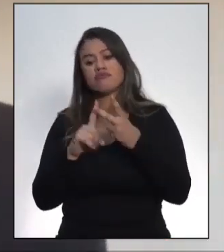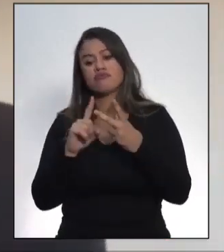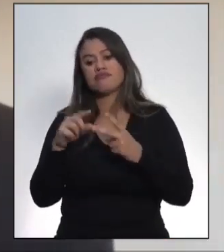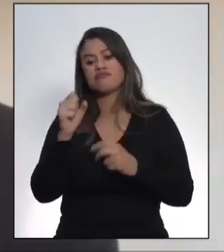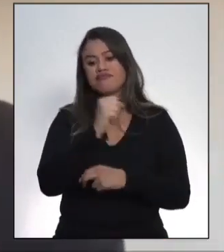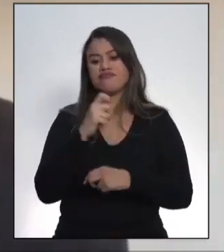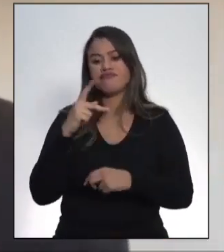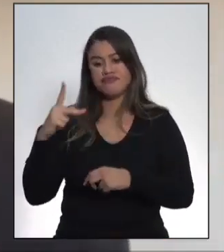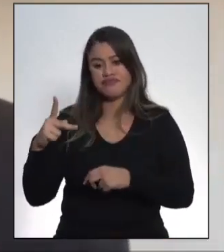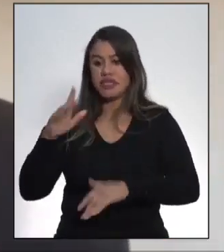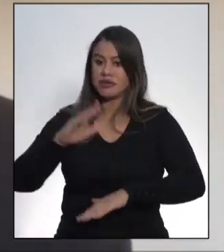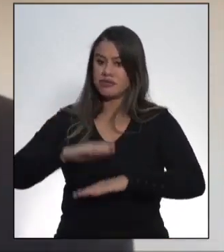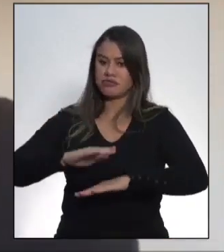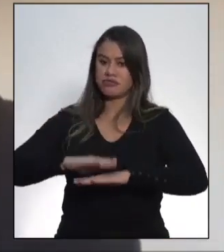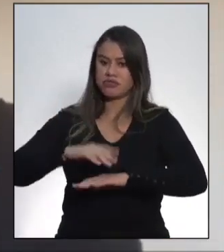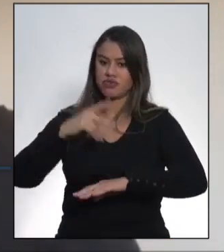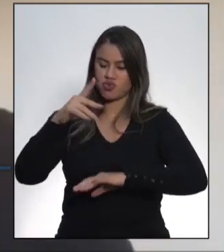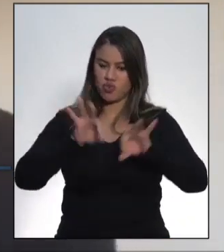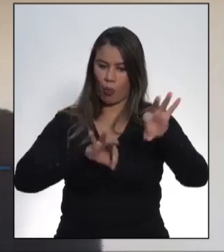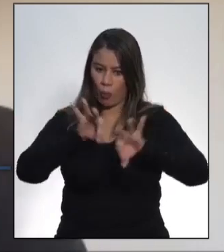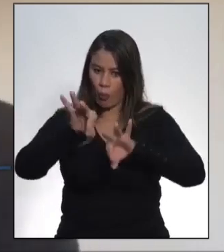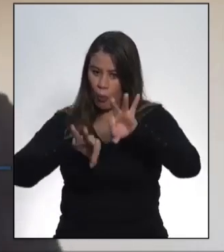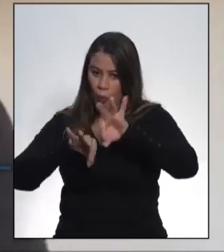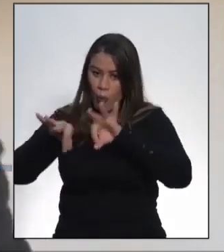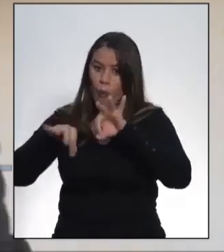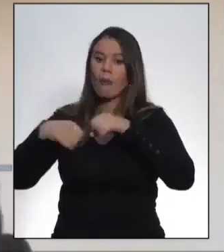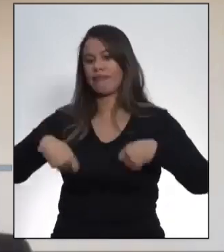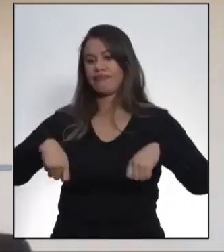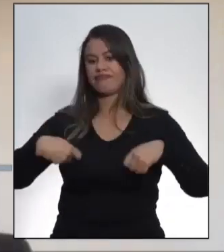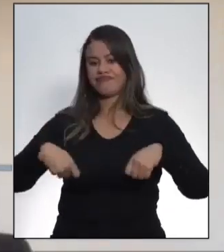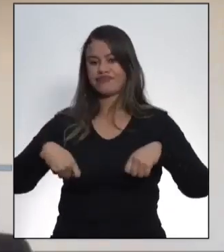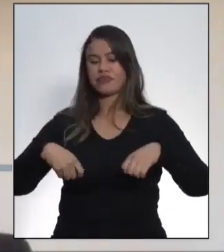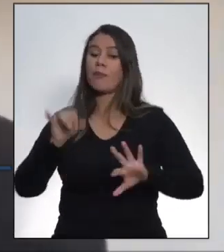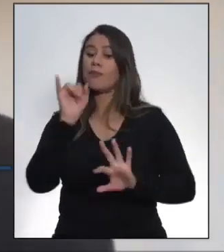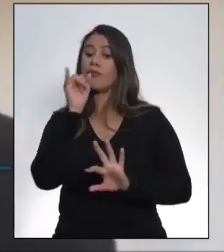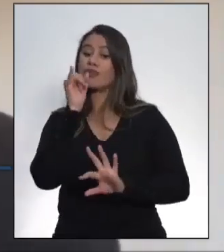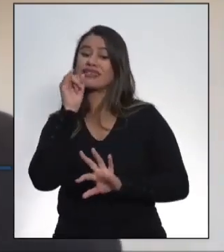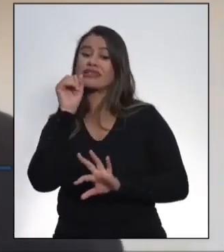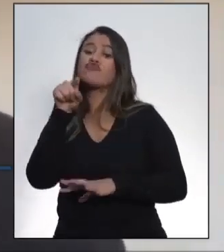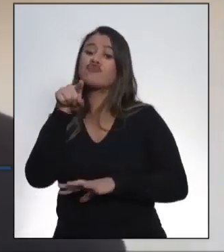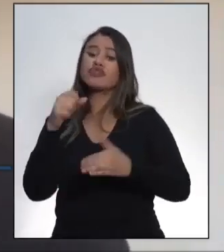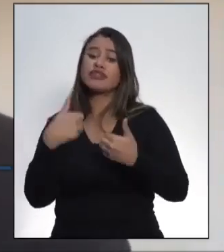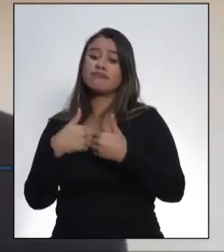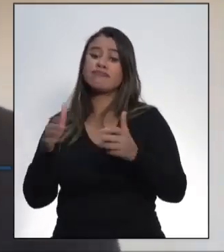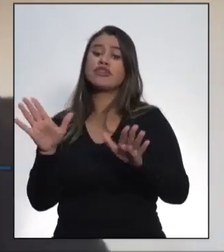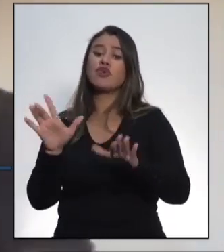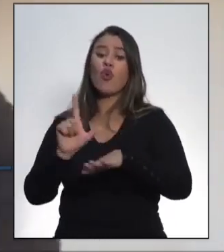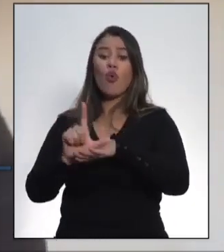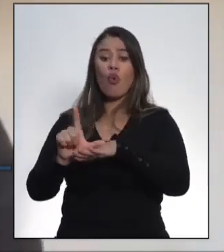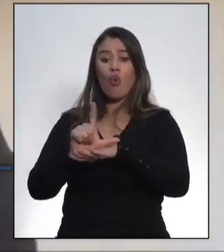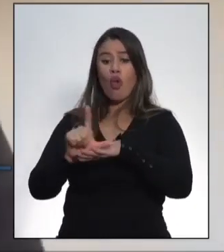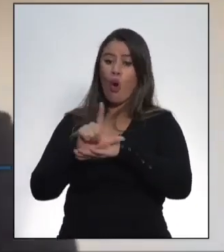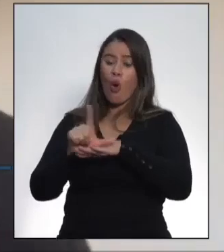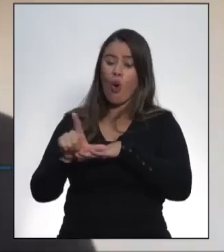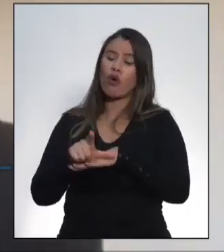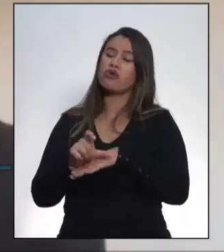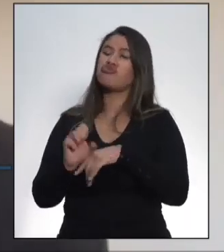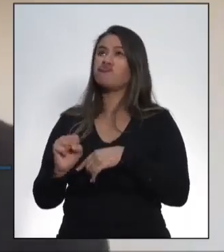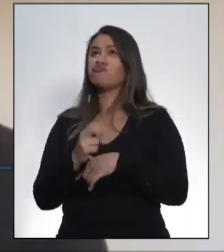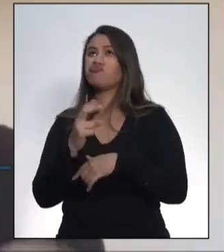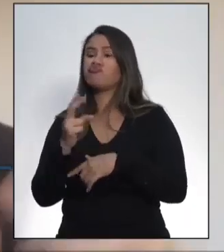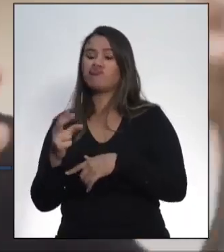Mas, independente disso, se você tiver uma franquia do McDonald's, ou se você tiver uma barraquinha de churros,